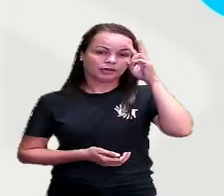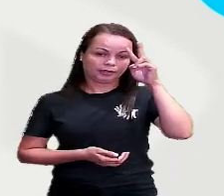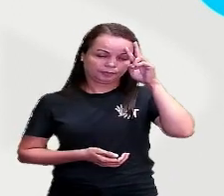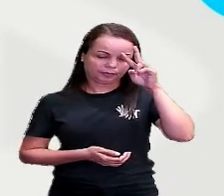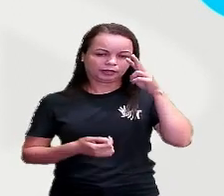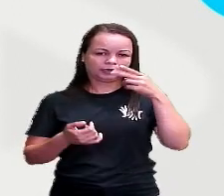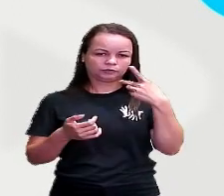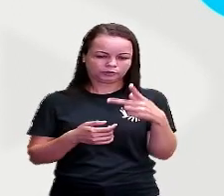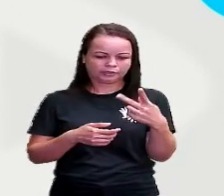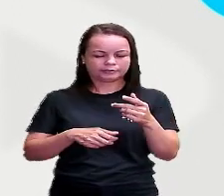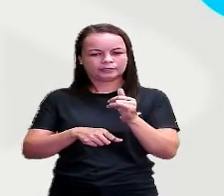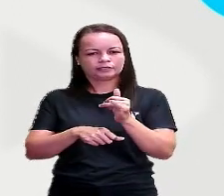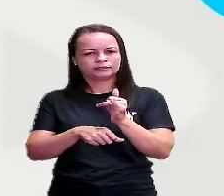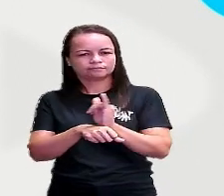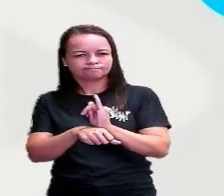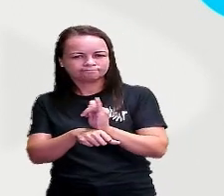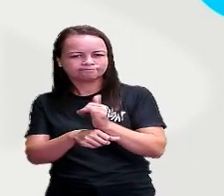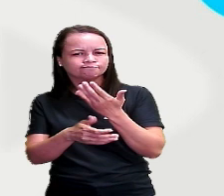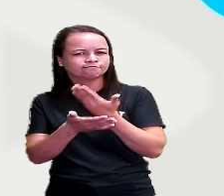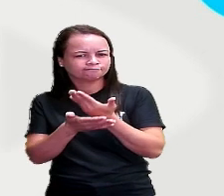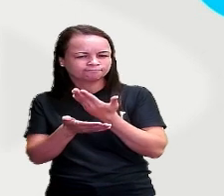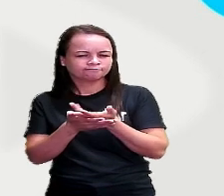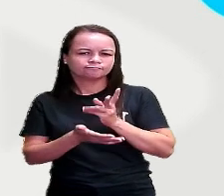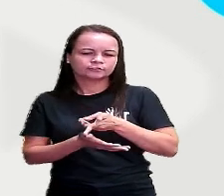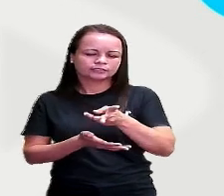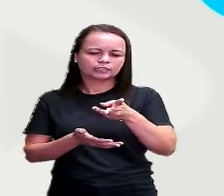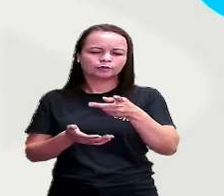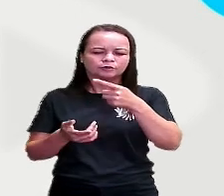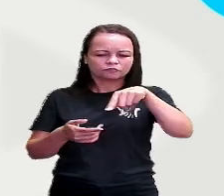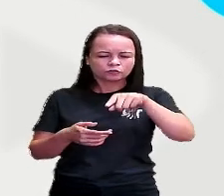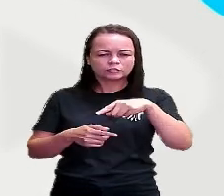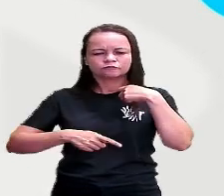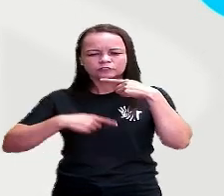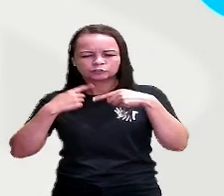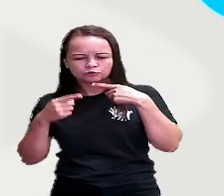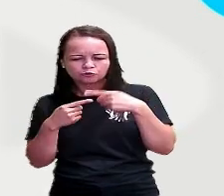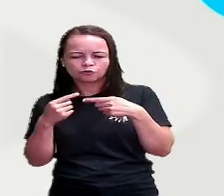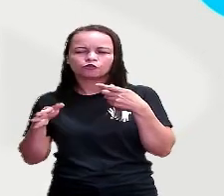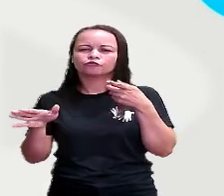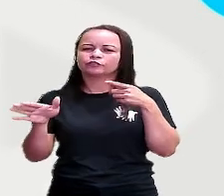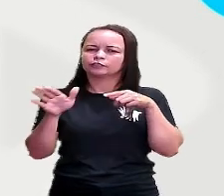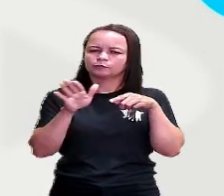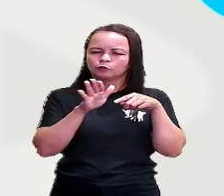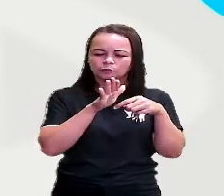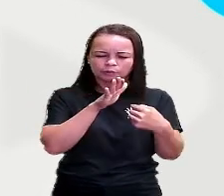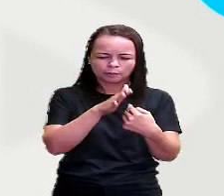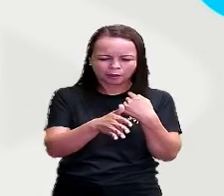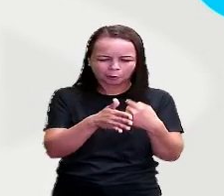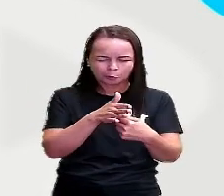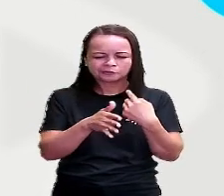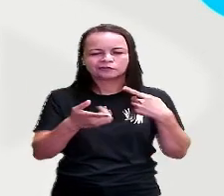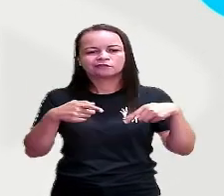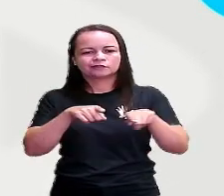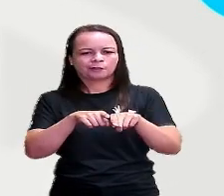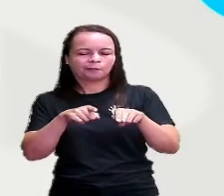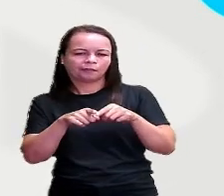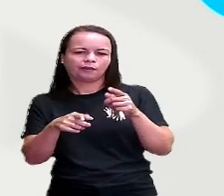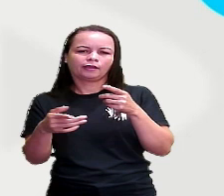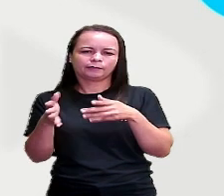aqui no YouTube, vocês podem sempre estar retomando, tirando dúvida, também me procurando, para que eu possa estar tirando essas